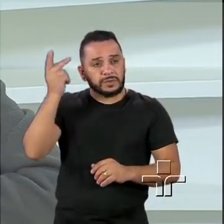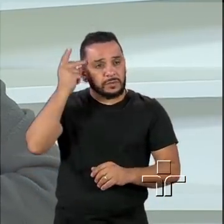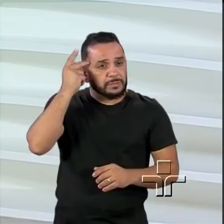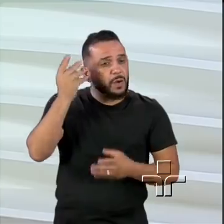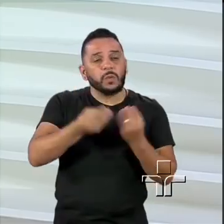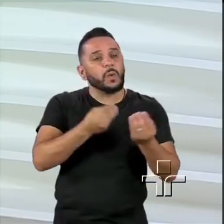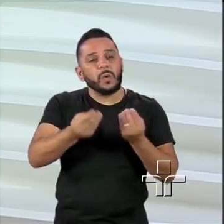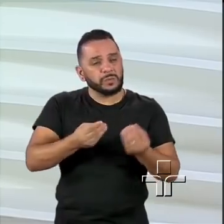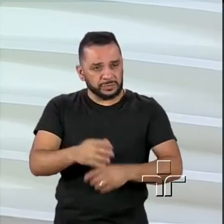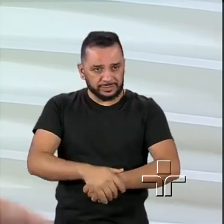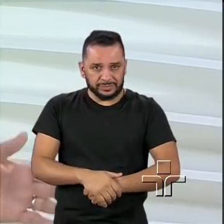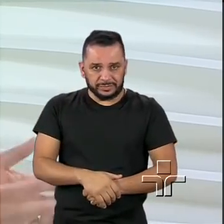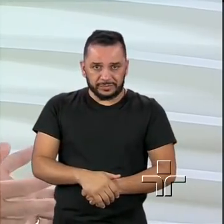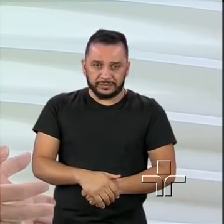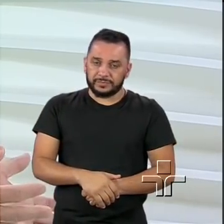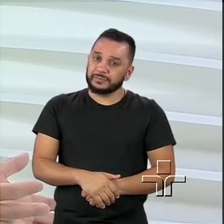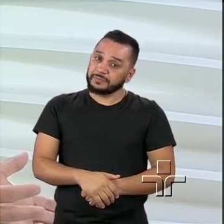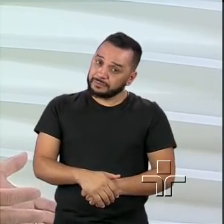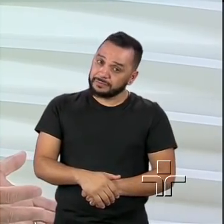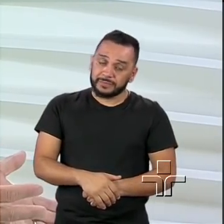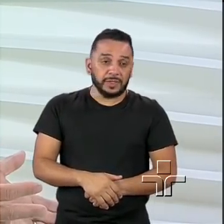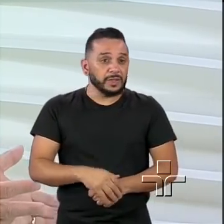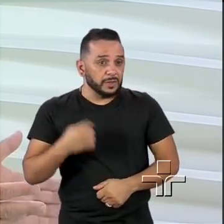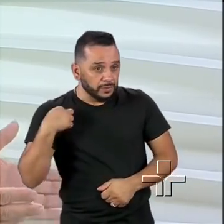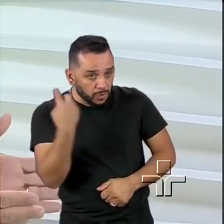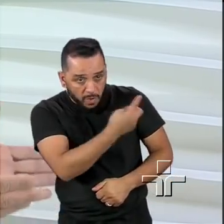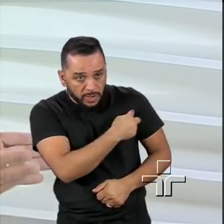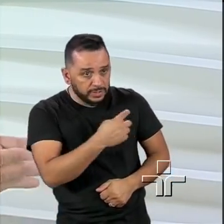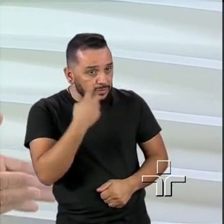servidores. Afinal, e vamos analisar a situação da